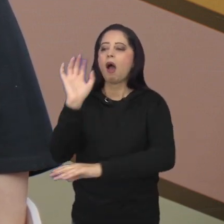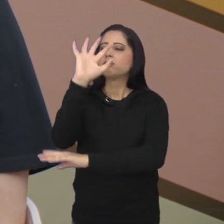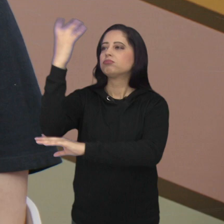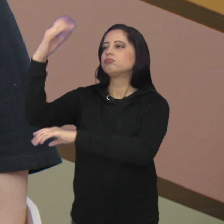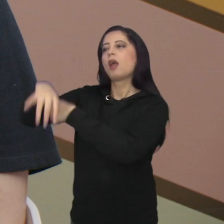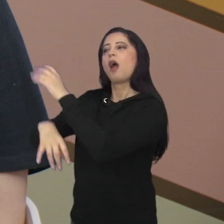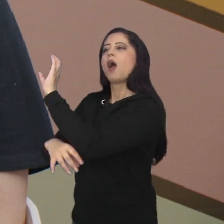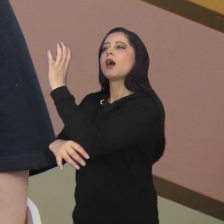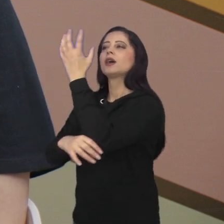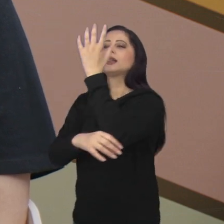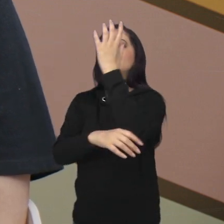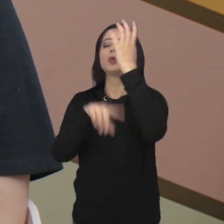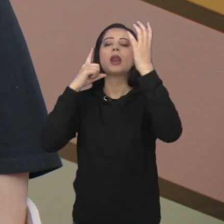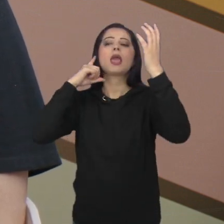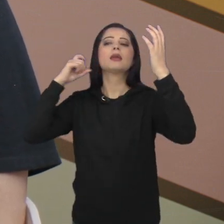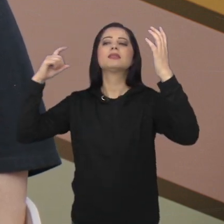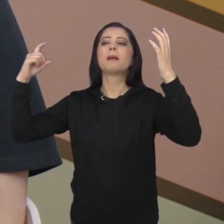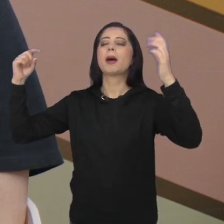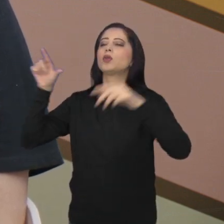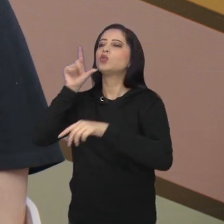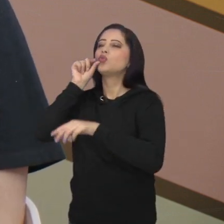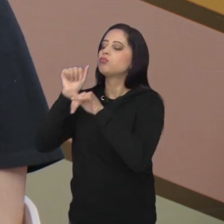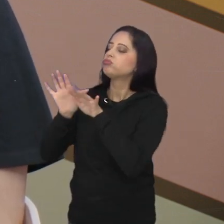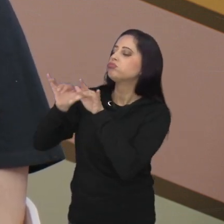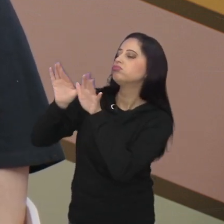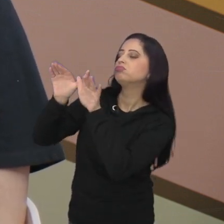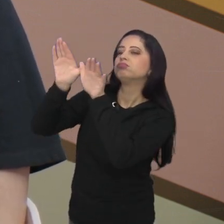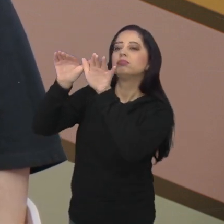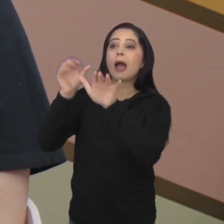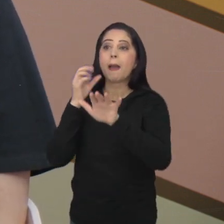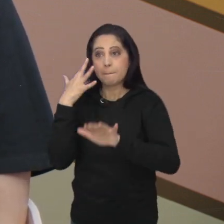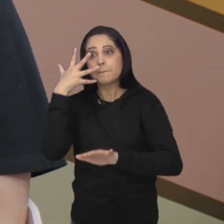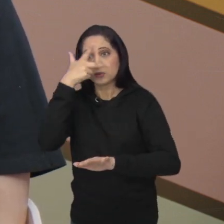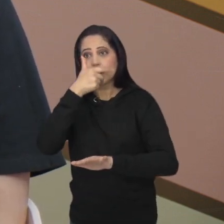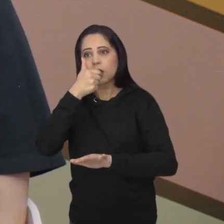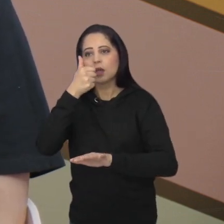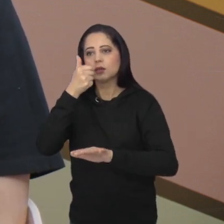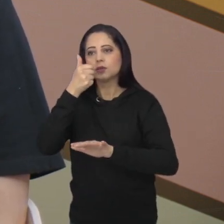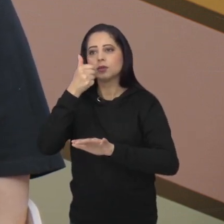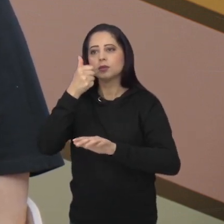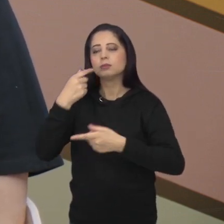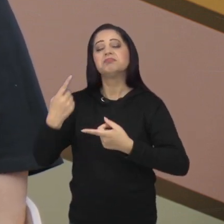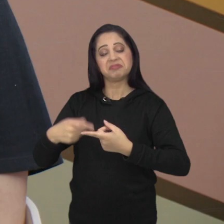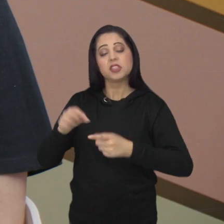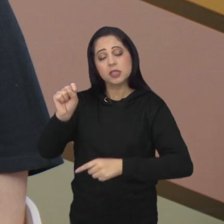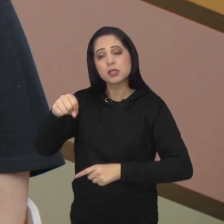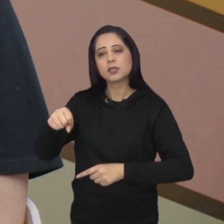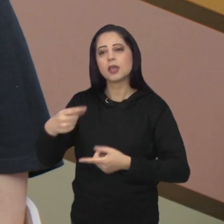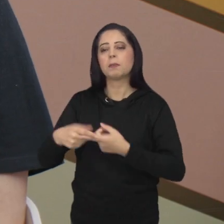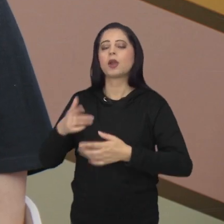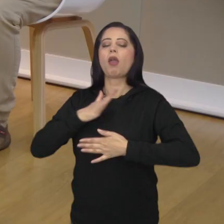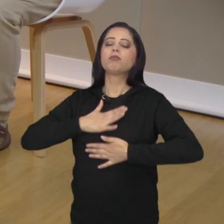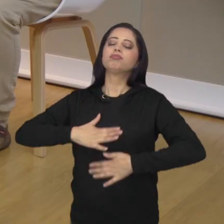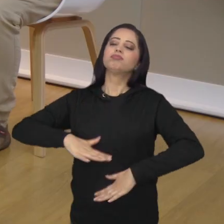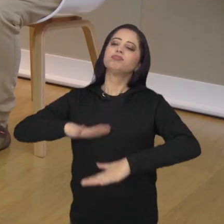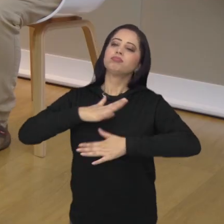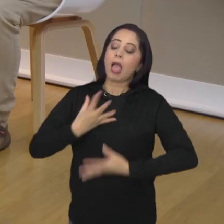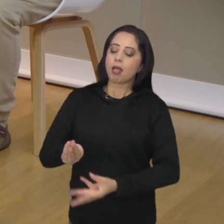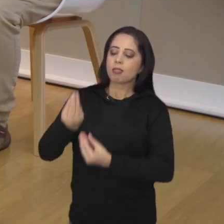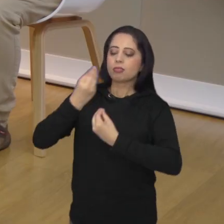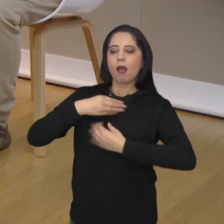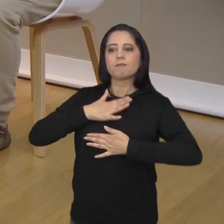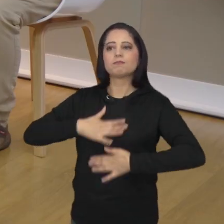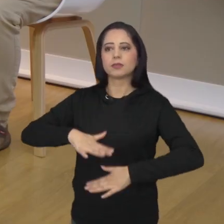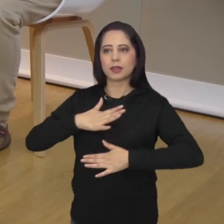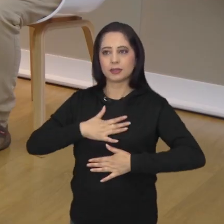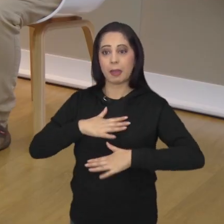da natureza, tudo isso é ótimo, é maravilhoso e até muito bom que as pessoas estejam procurando várias formas de Que é